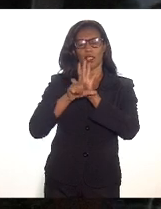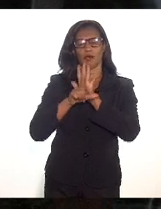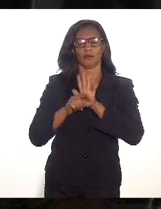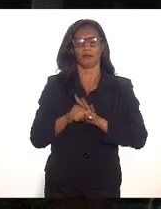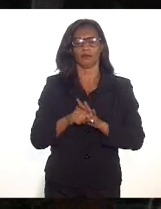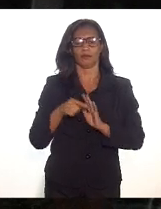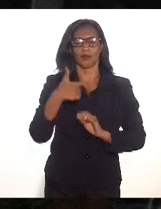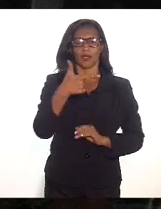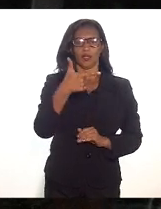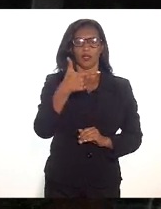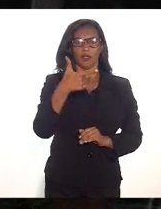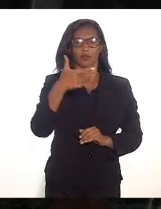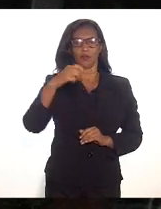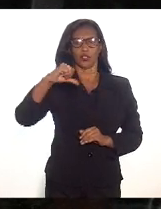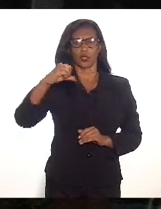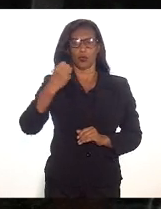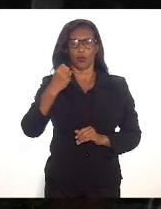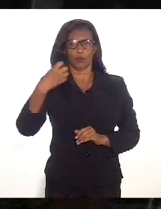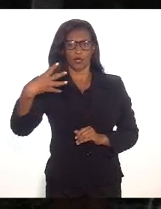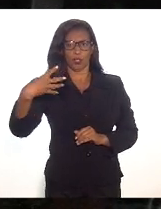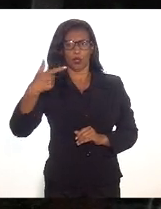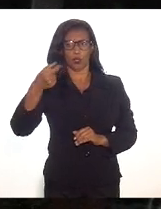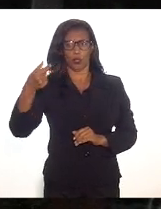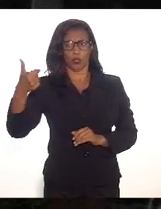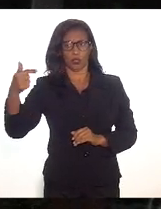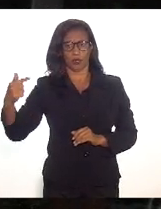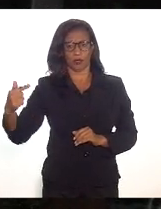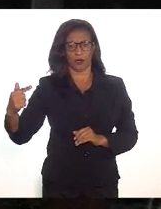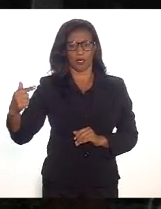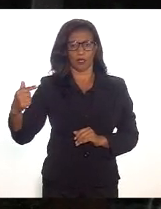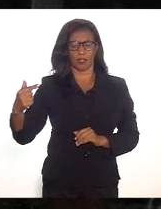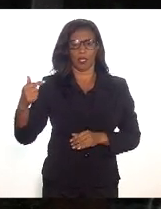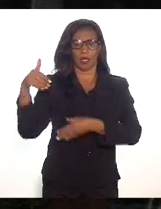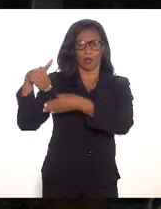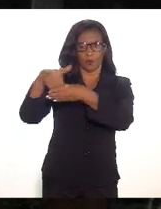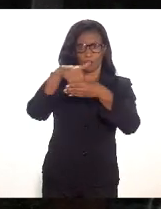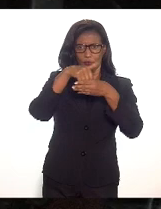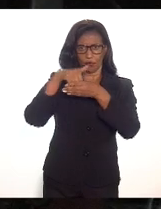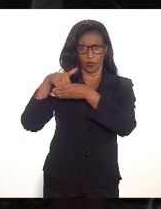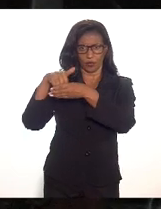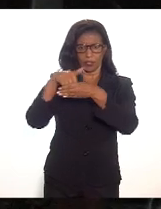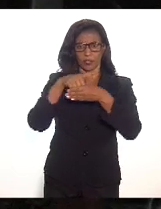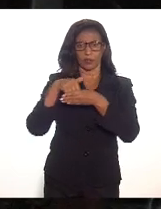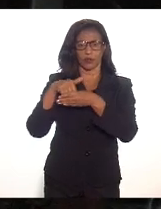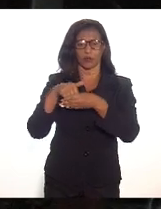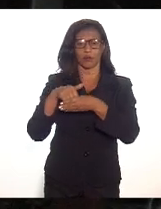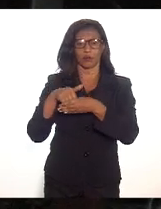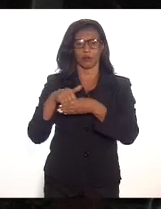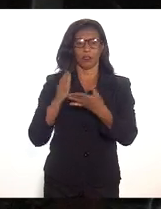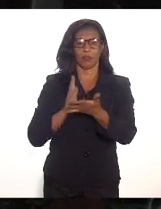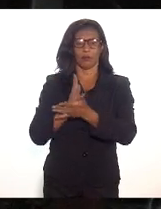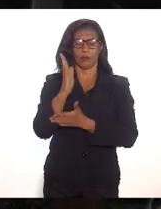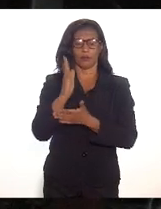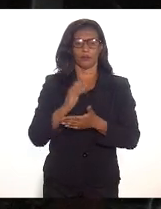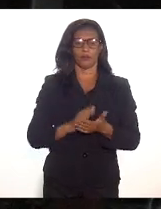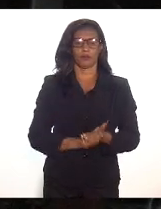projeto de lei 2984 de 2017, em votação, aqueles que concordam permaneçam como estão,